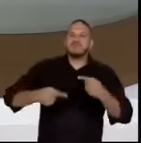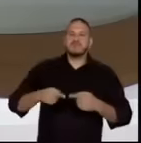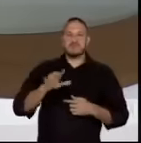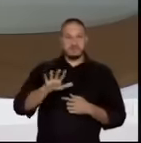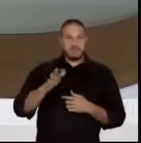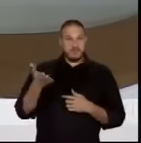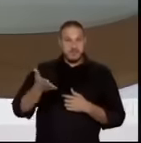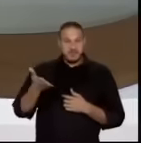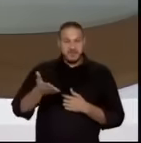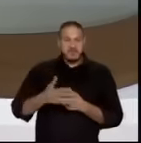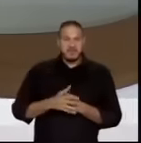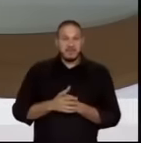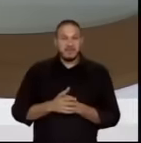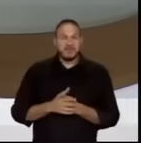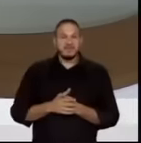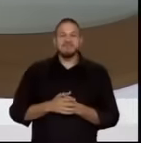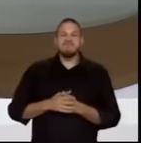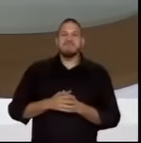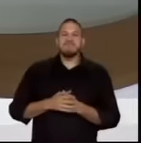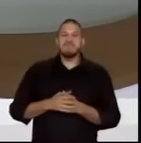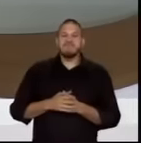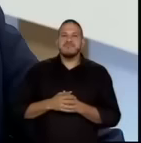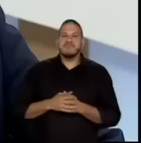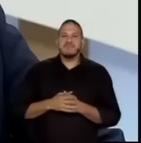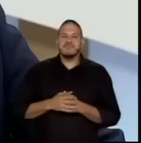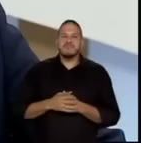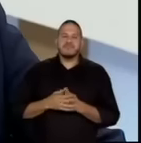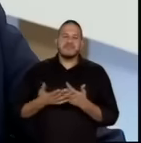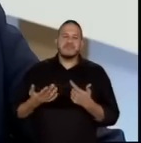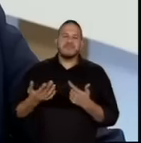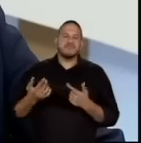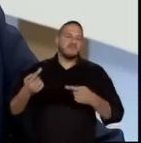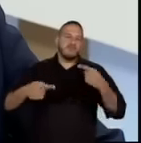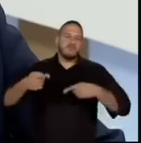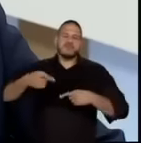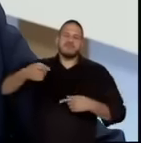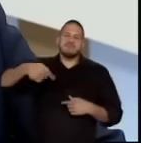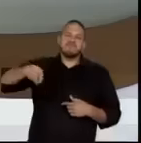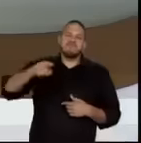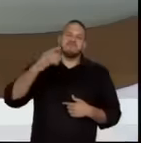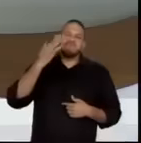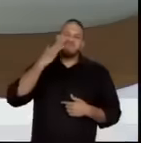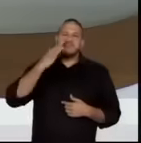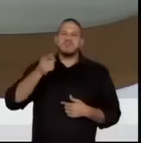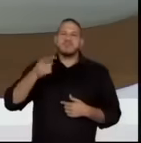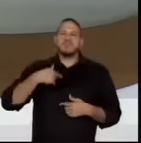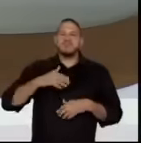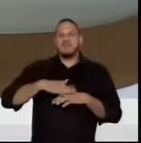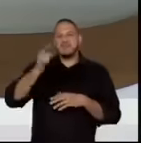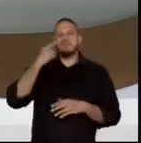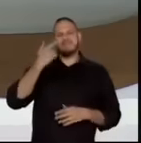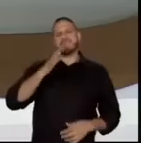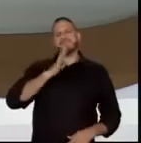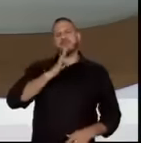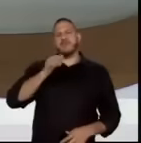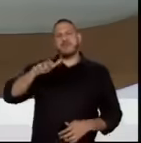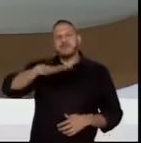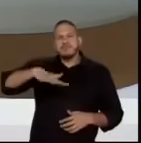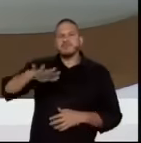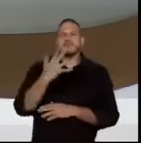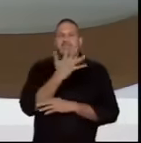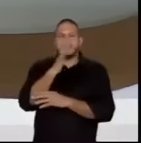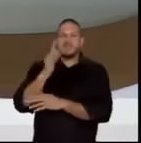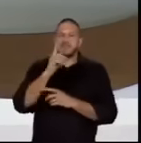muito... Política é gesto, né? Um chavão. O senhor é mais do que um especialista em meio ambiente, o senhor é um